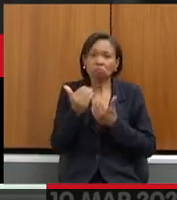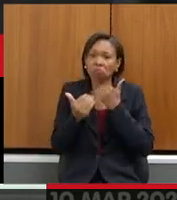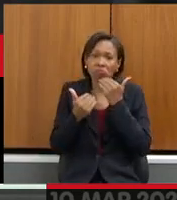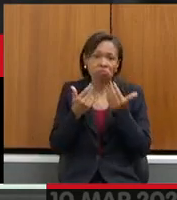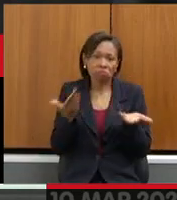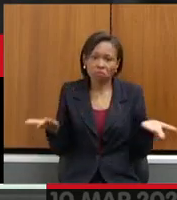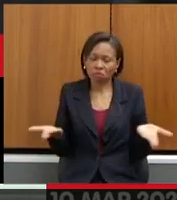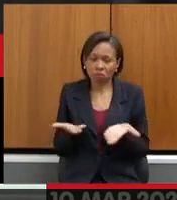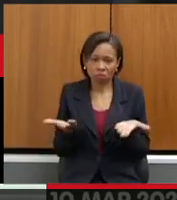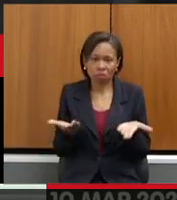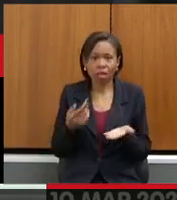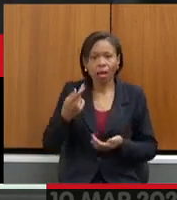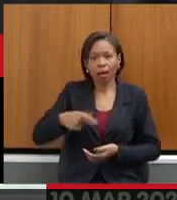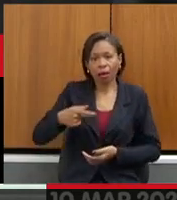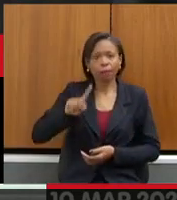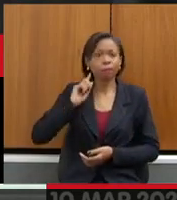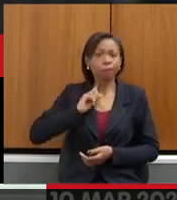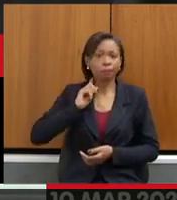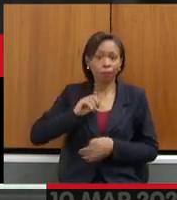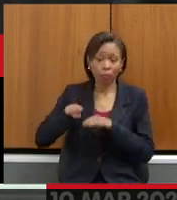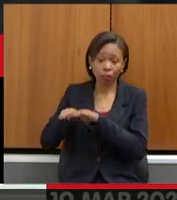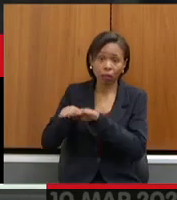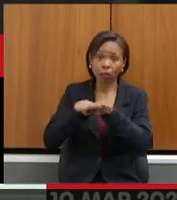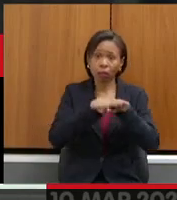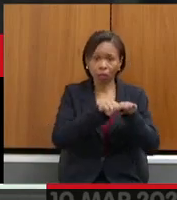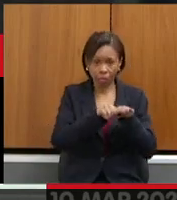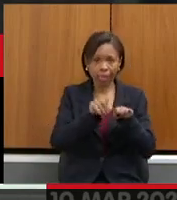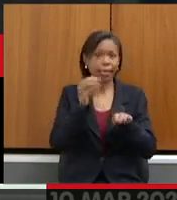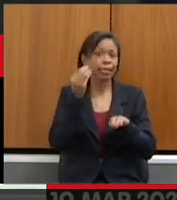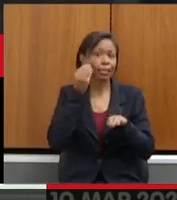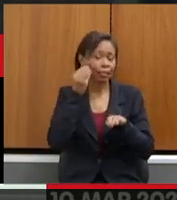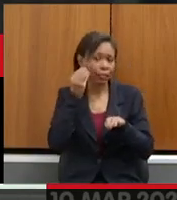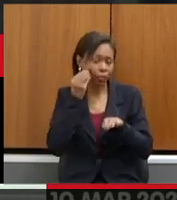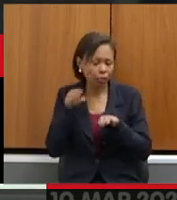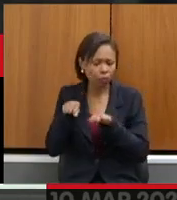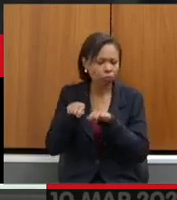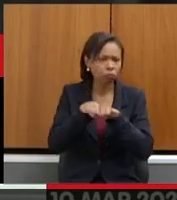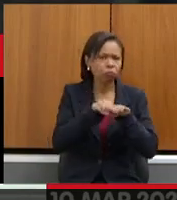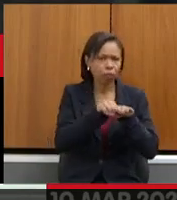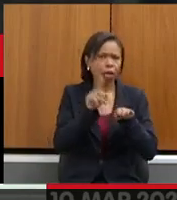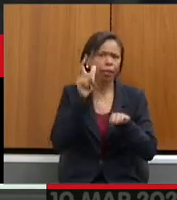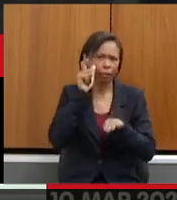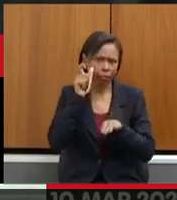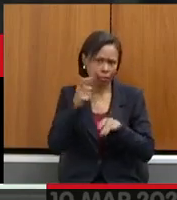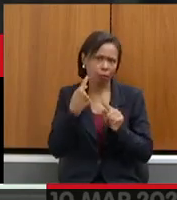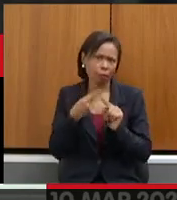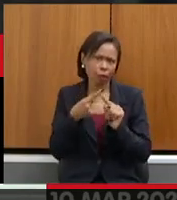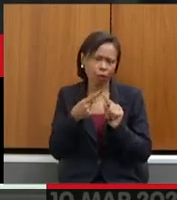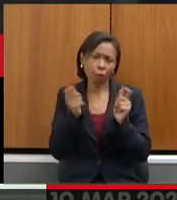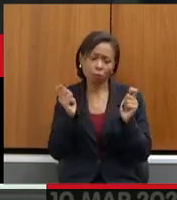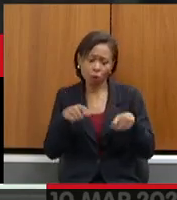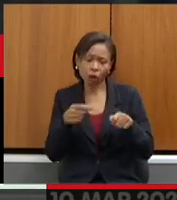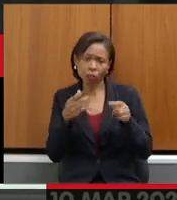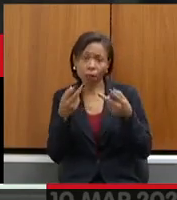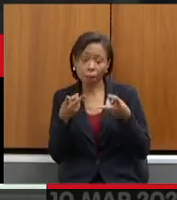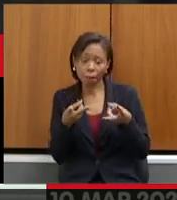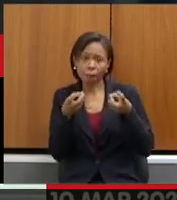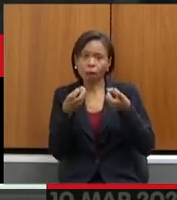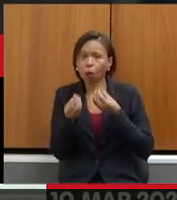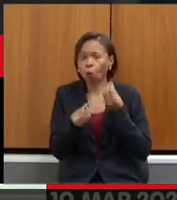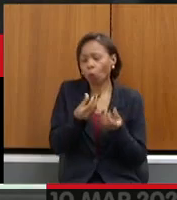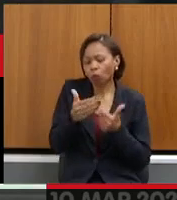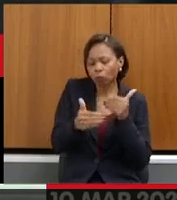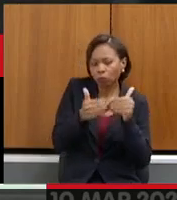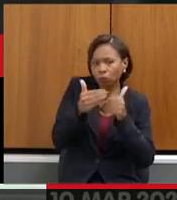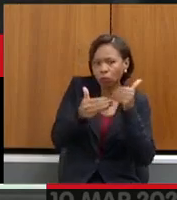momento é nós e Minas mantemos o mesmo padrão de testagem isso para nós é interessante porque a gente consegue ver o desempenho e como